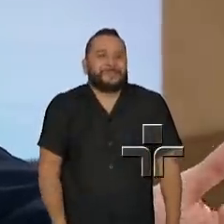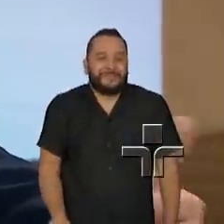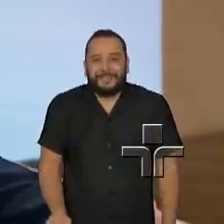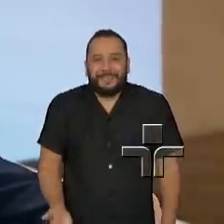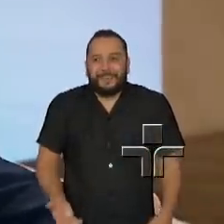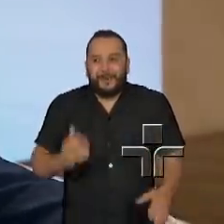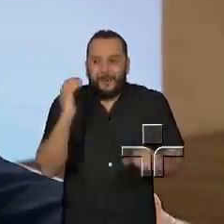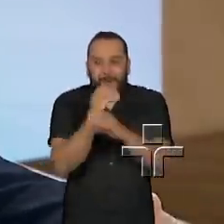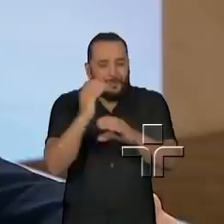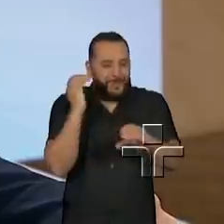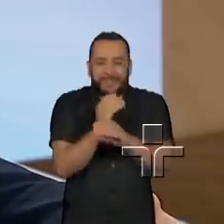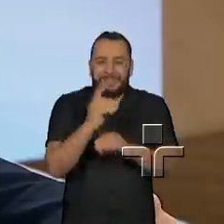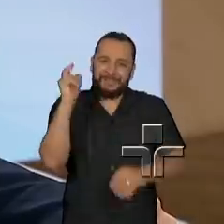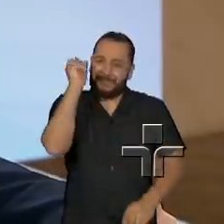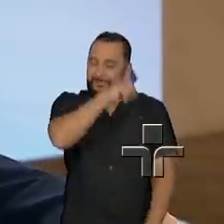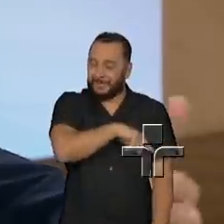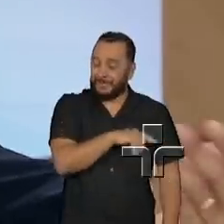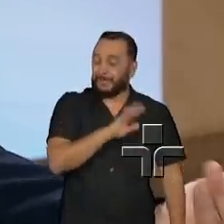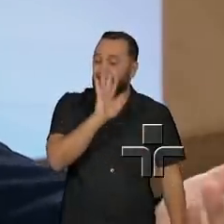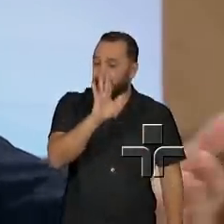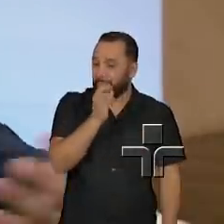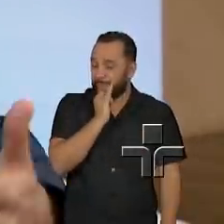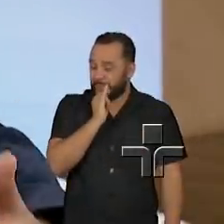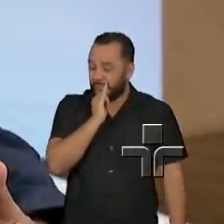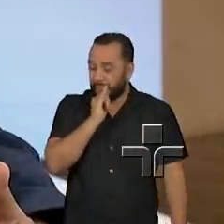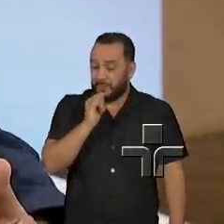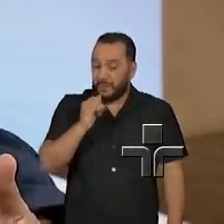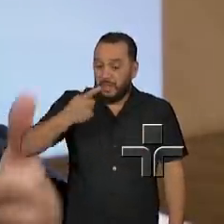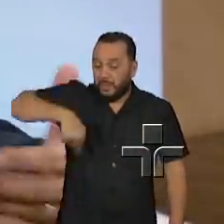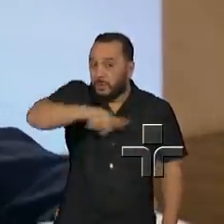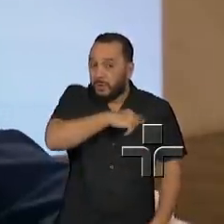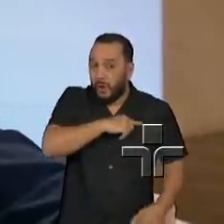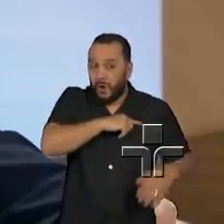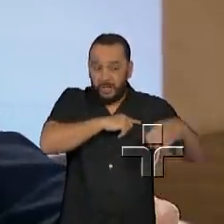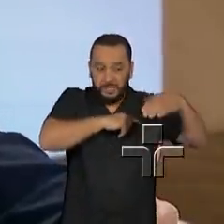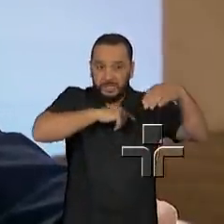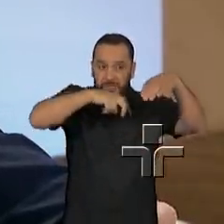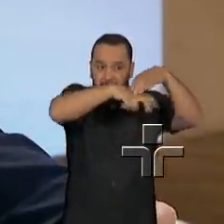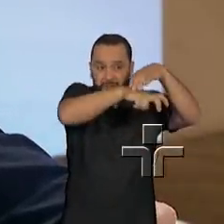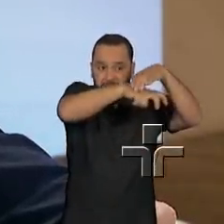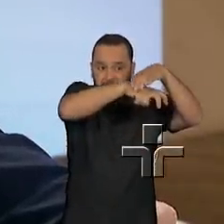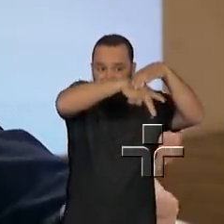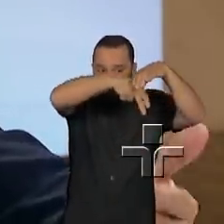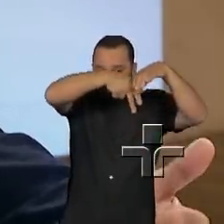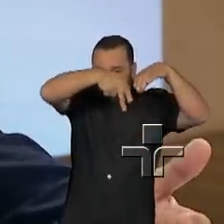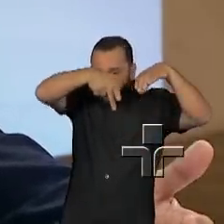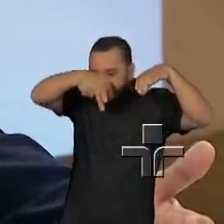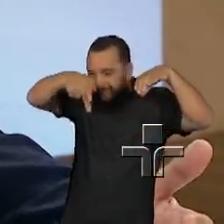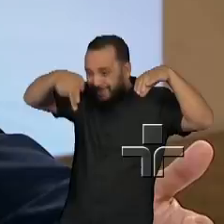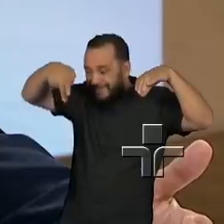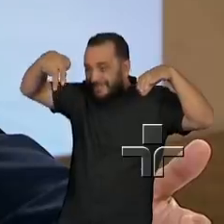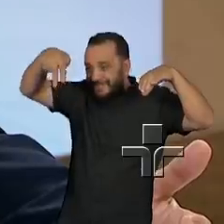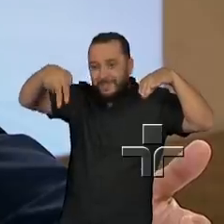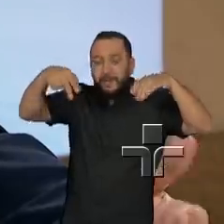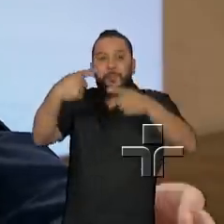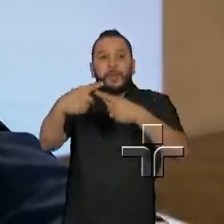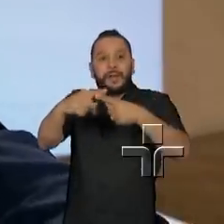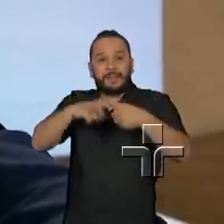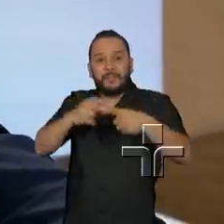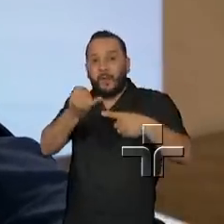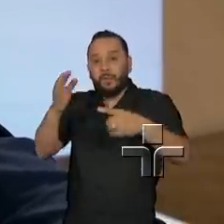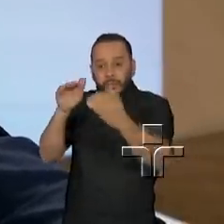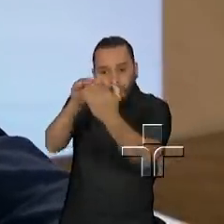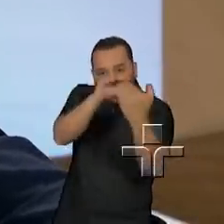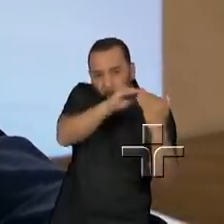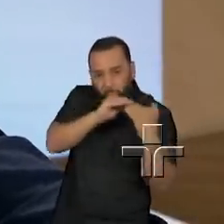Mas, evidentemente, nós só saímos da caverna e chegamos aqui porque concordamos em relação há muitas coisas importantes. O leão entrou